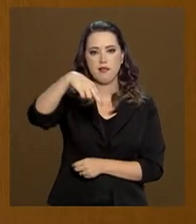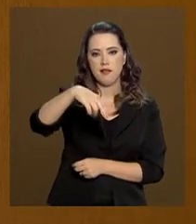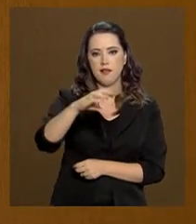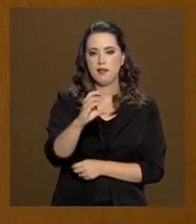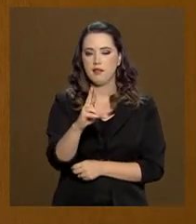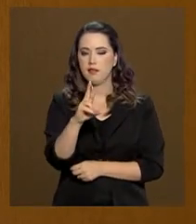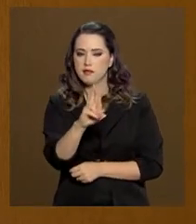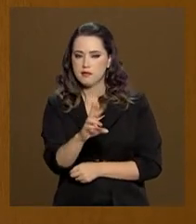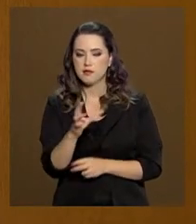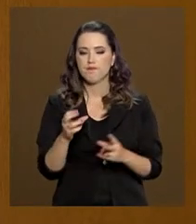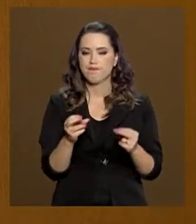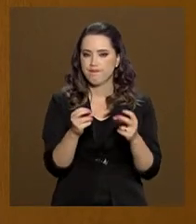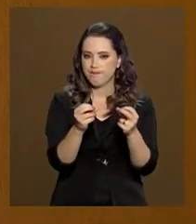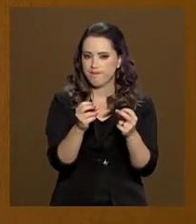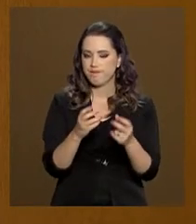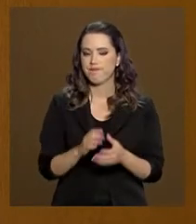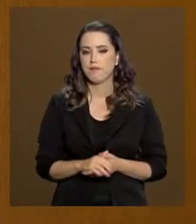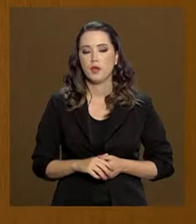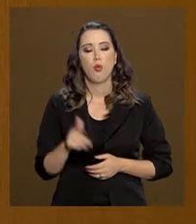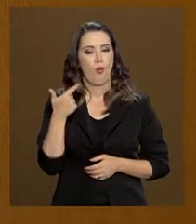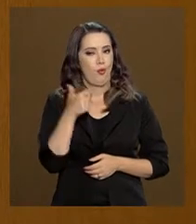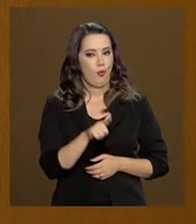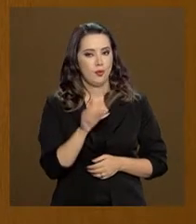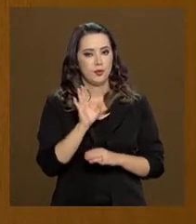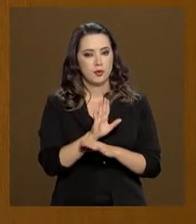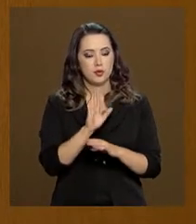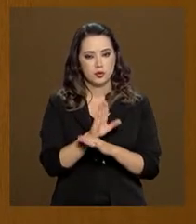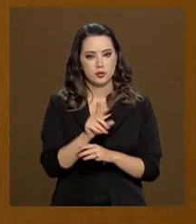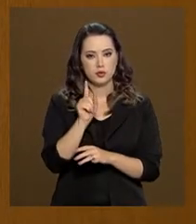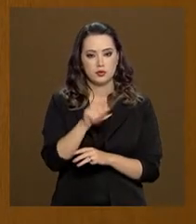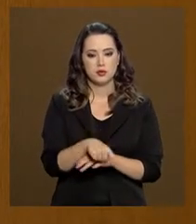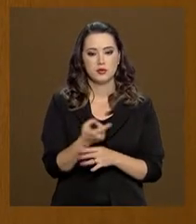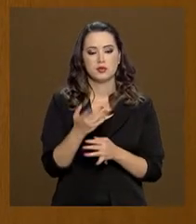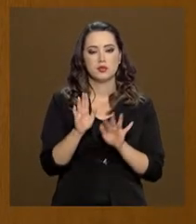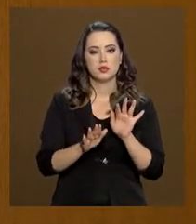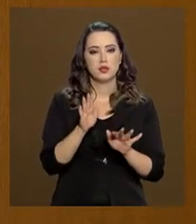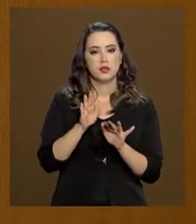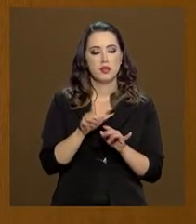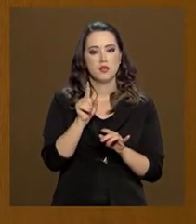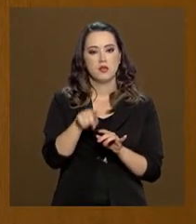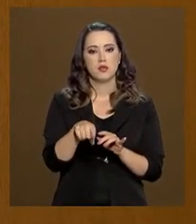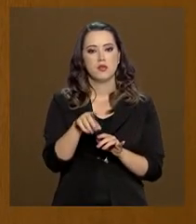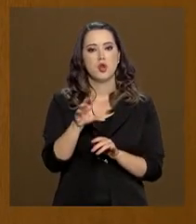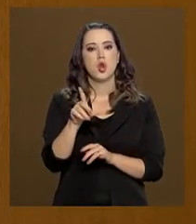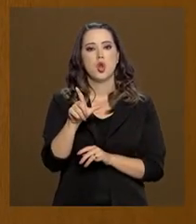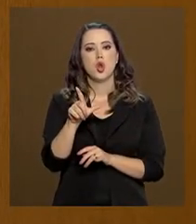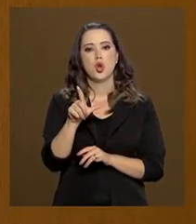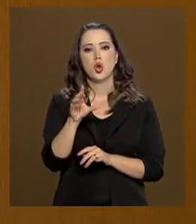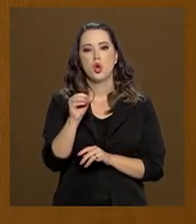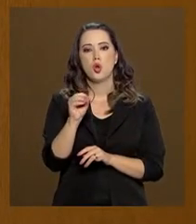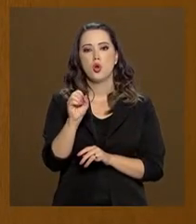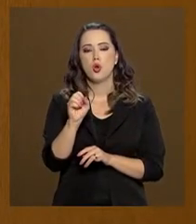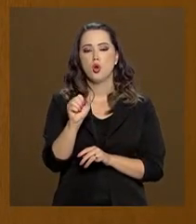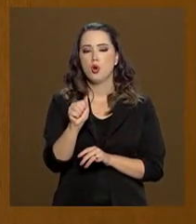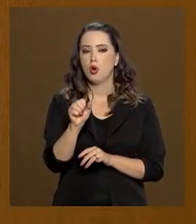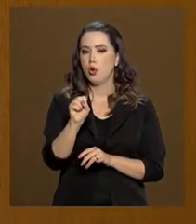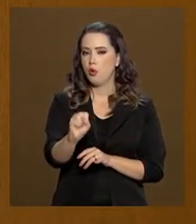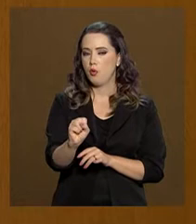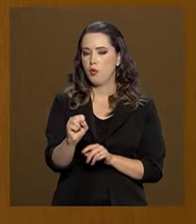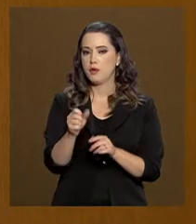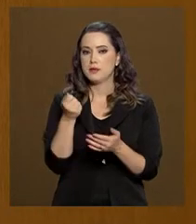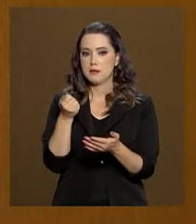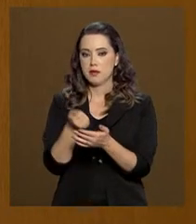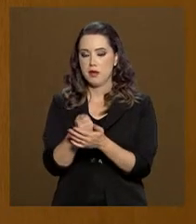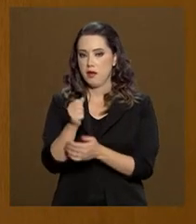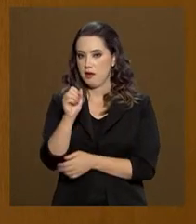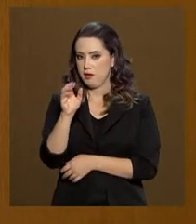isso é um benefício outro benefício é o benefício assistencial conhecido popularmente por outras que o benefício pago a os idosos